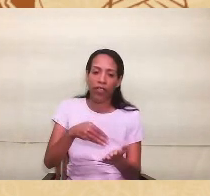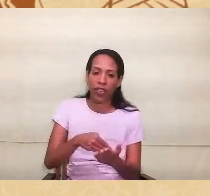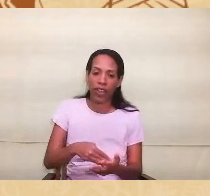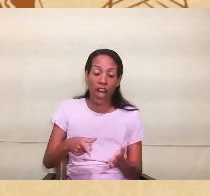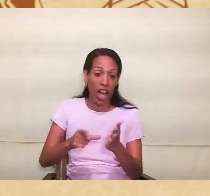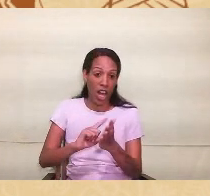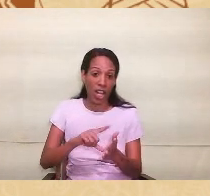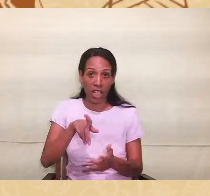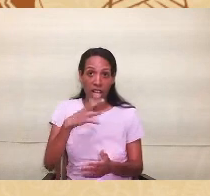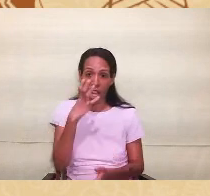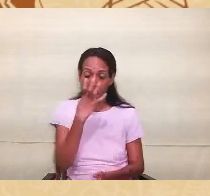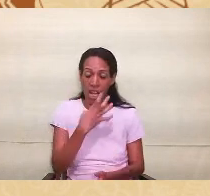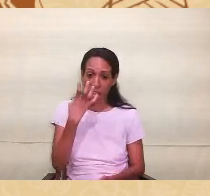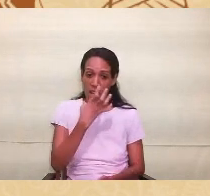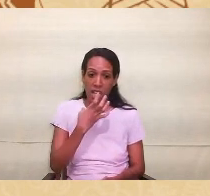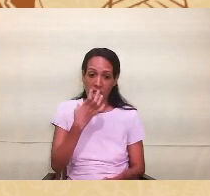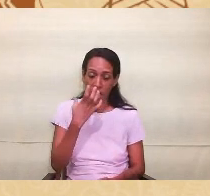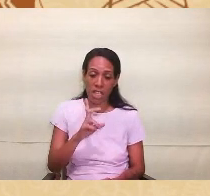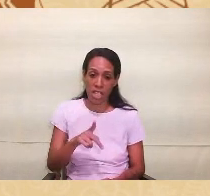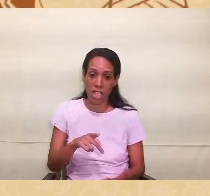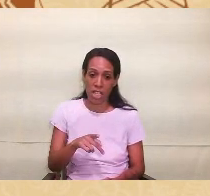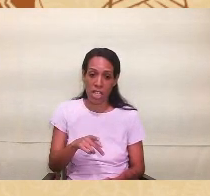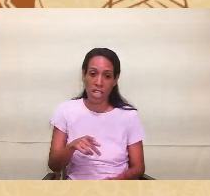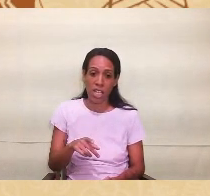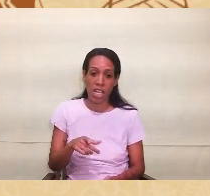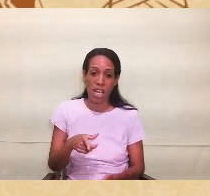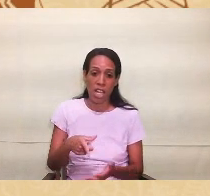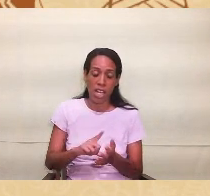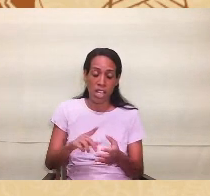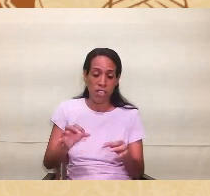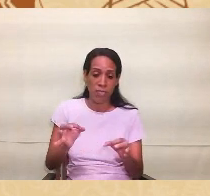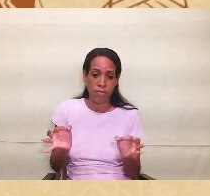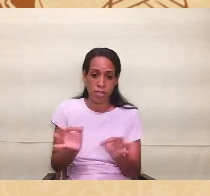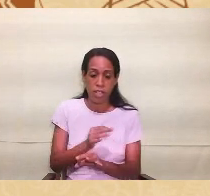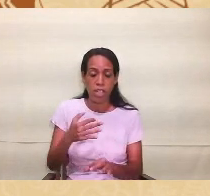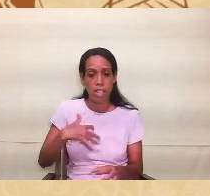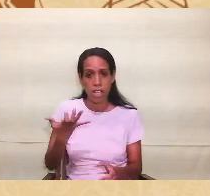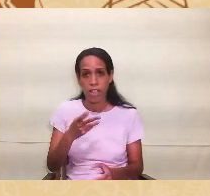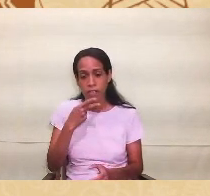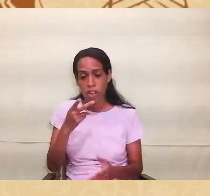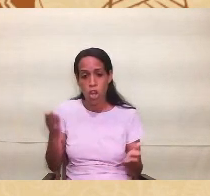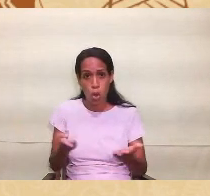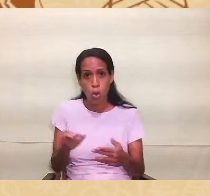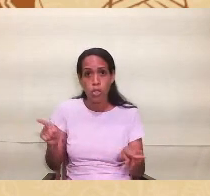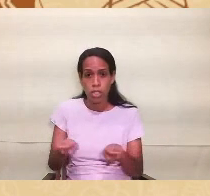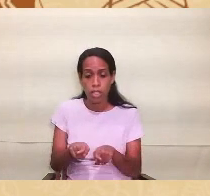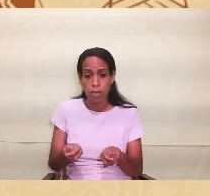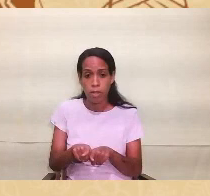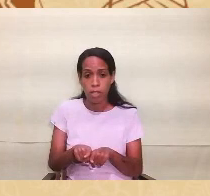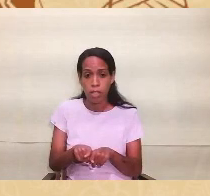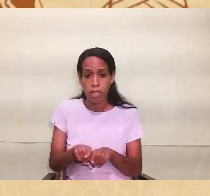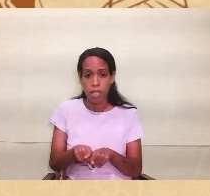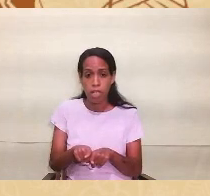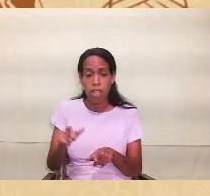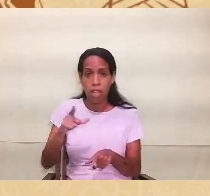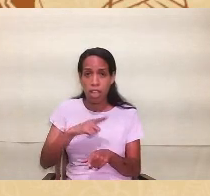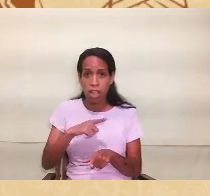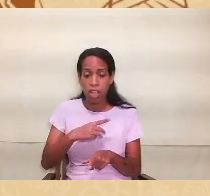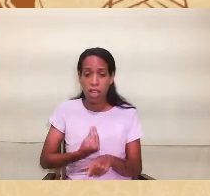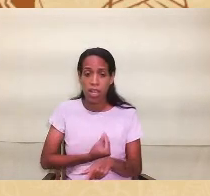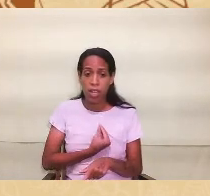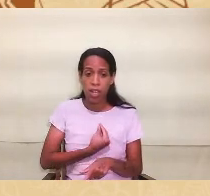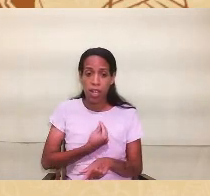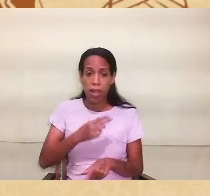você cantar, né, antes do fechamento, uhum, eu queria só dizer que hoje também iremos contar com a presença da